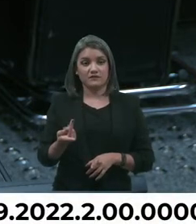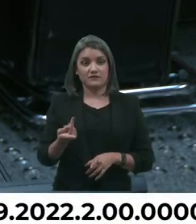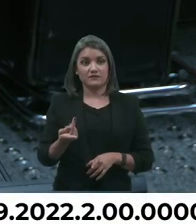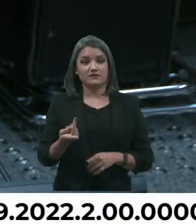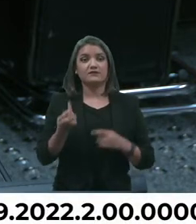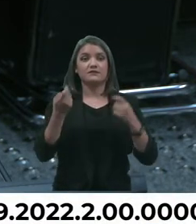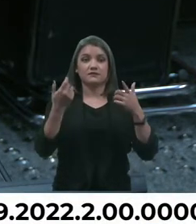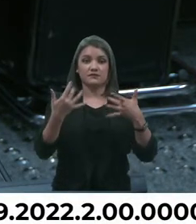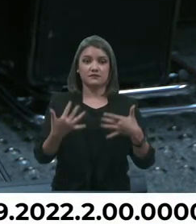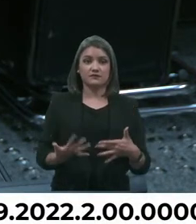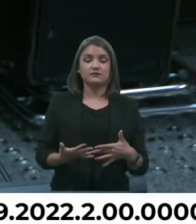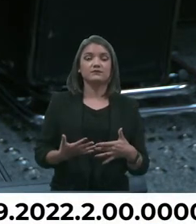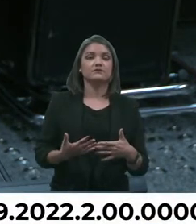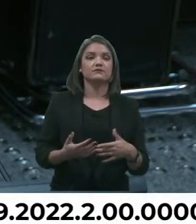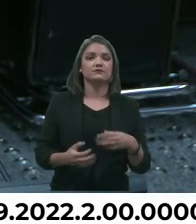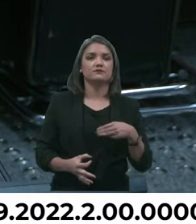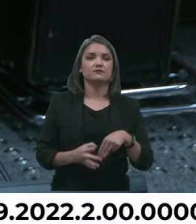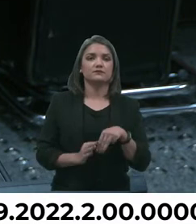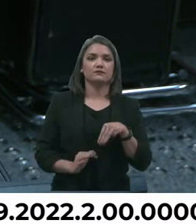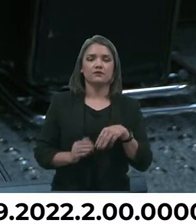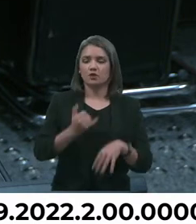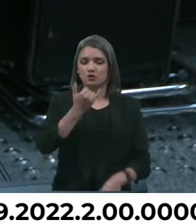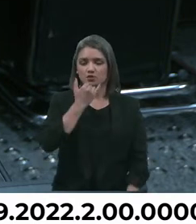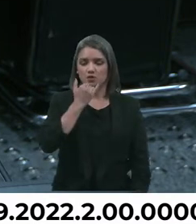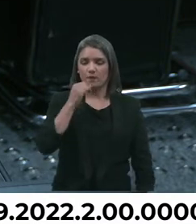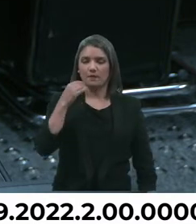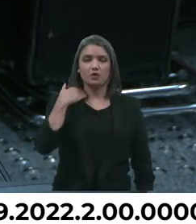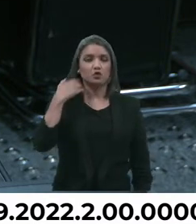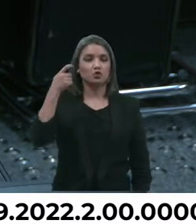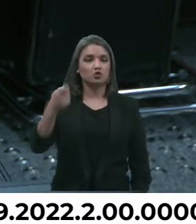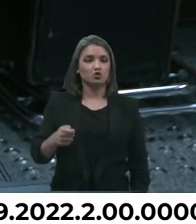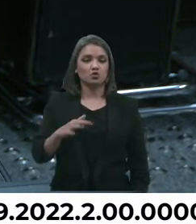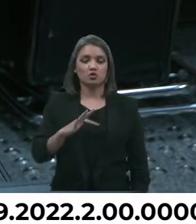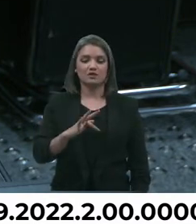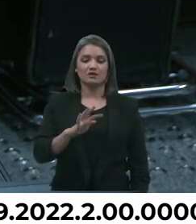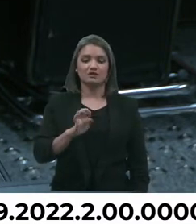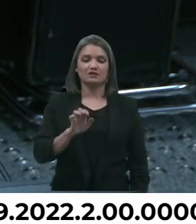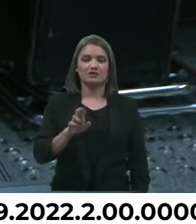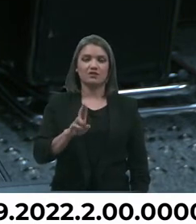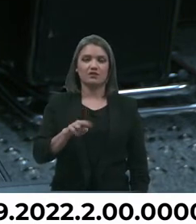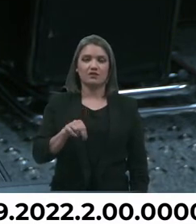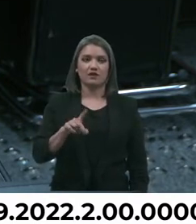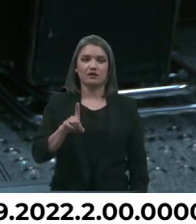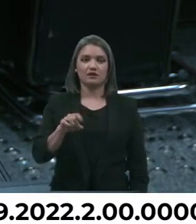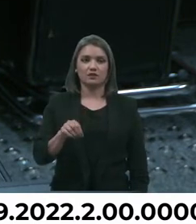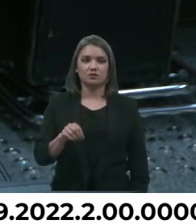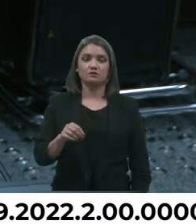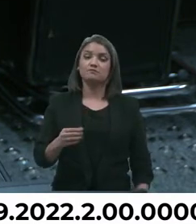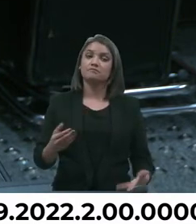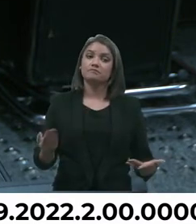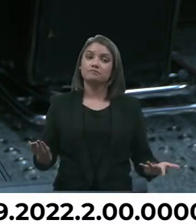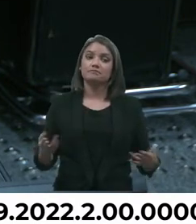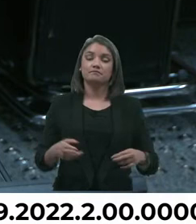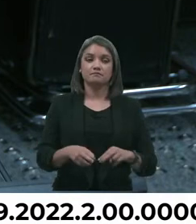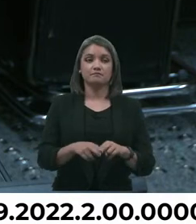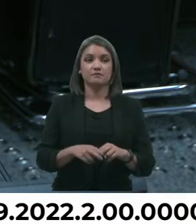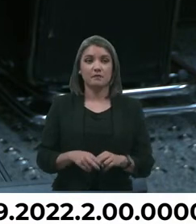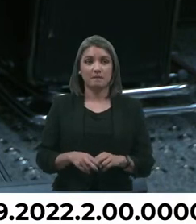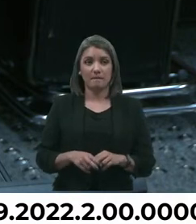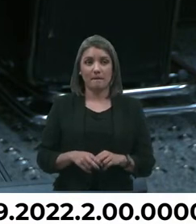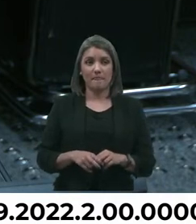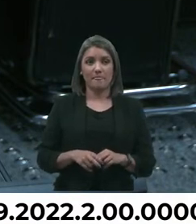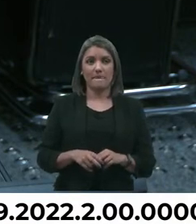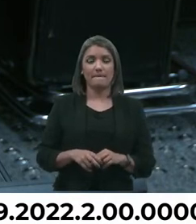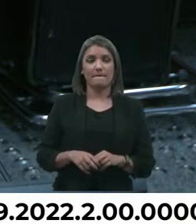dele, do juiz Fernando, neste processo administrativo disciplinar, eu estou entendendo que não